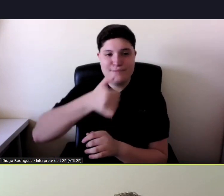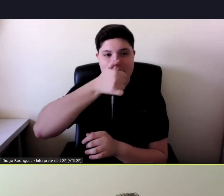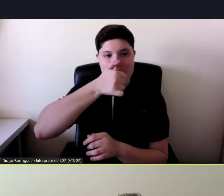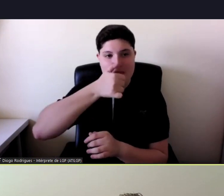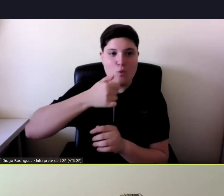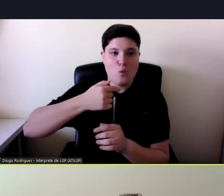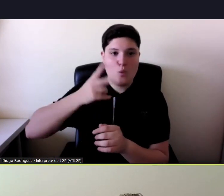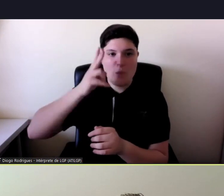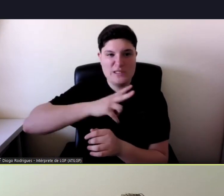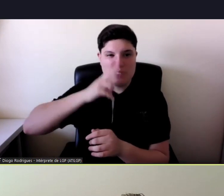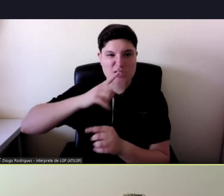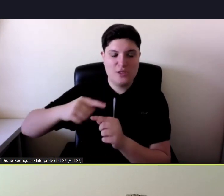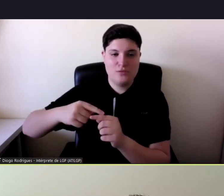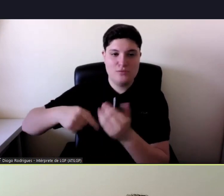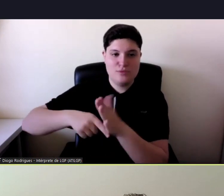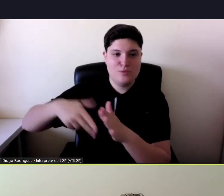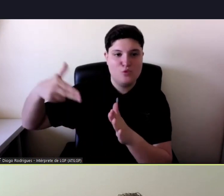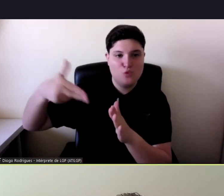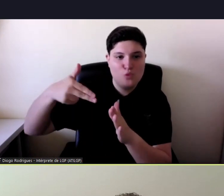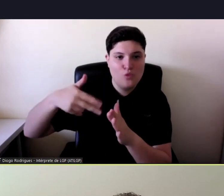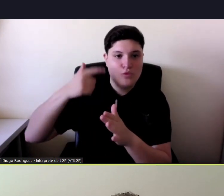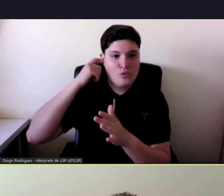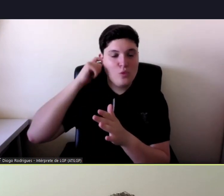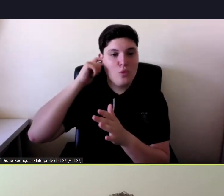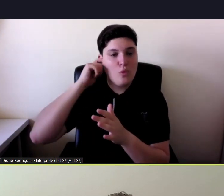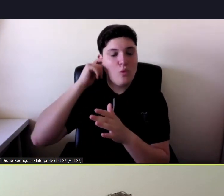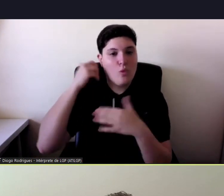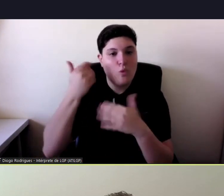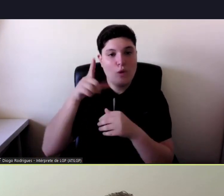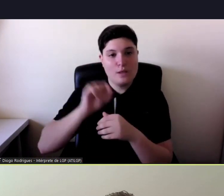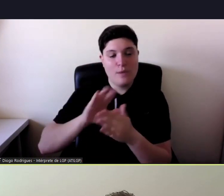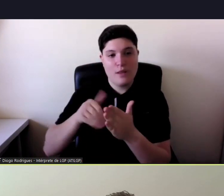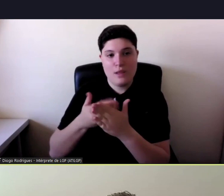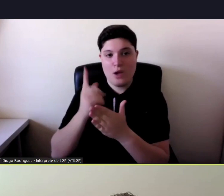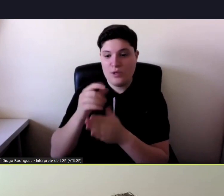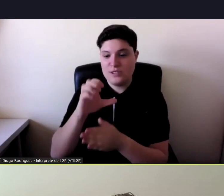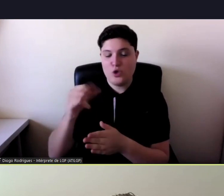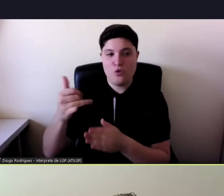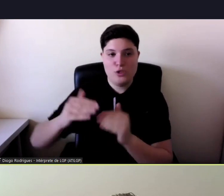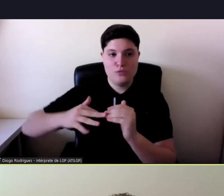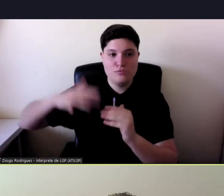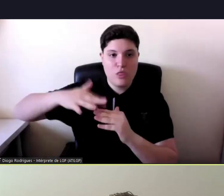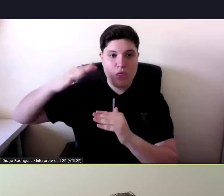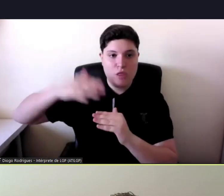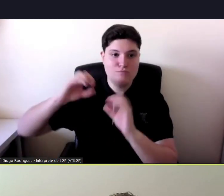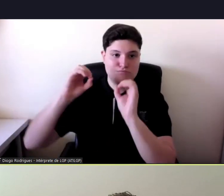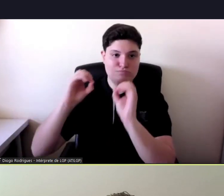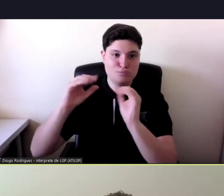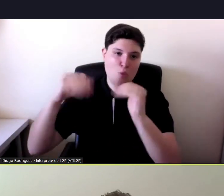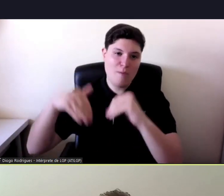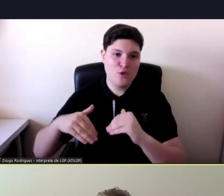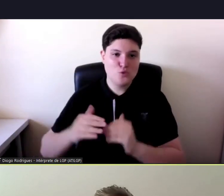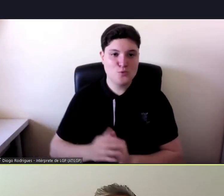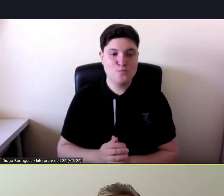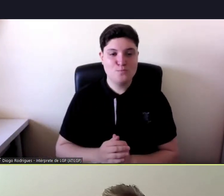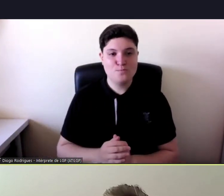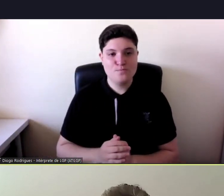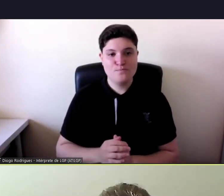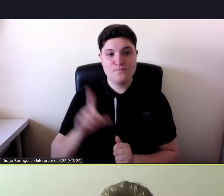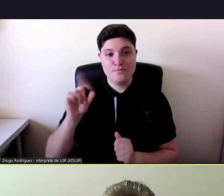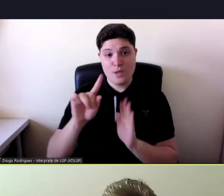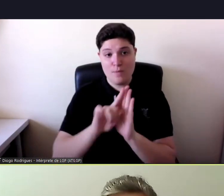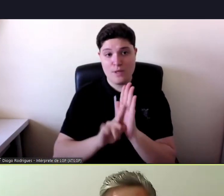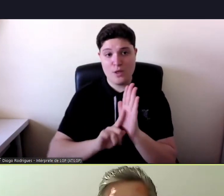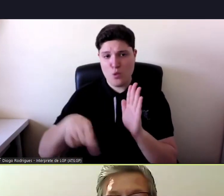padrão que corresponde a estações previsíveis, a determinadas temperaturas médias que